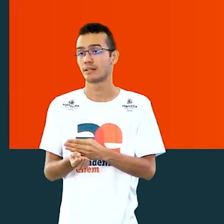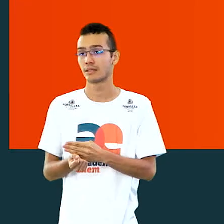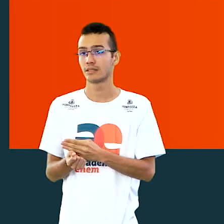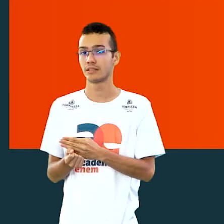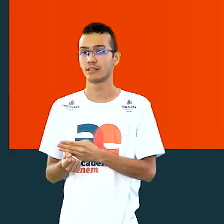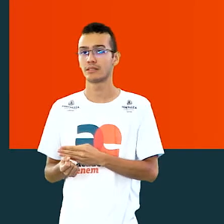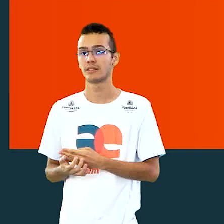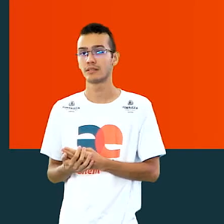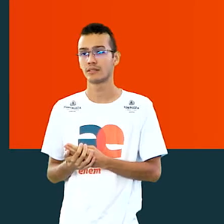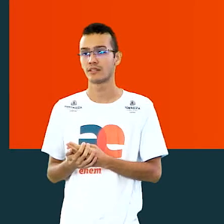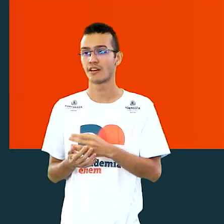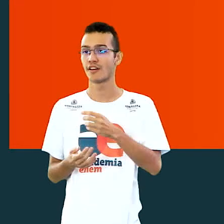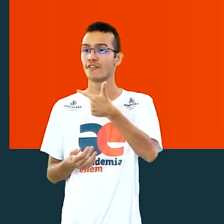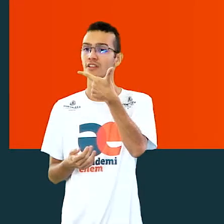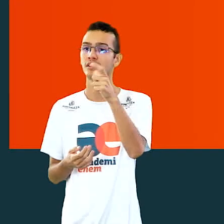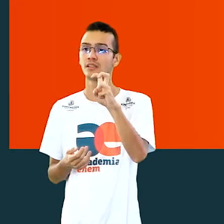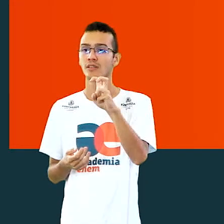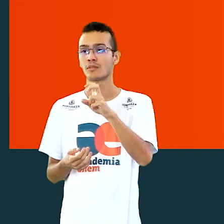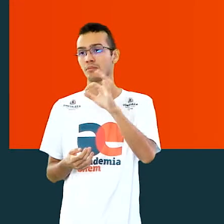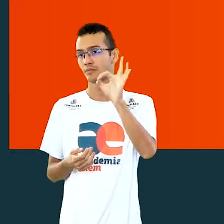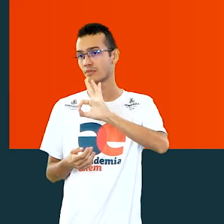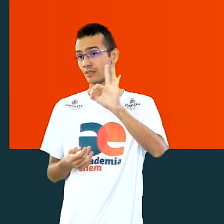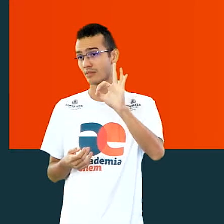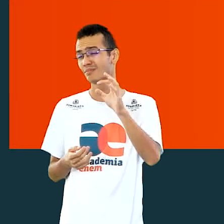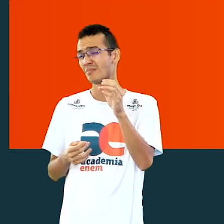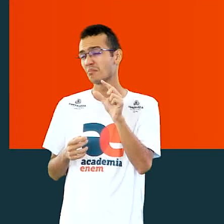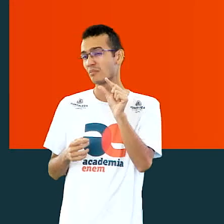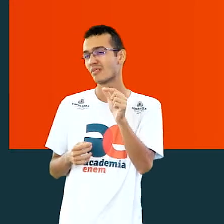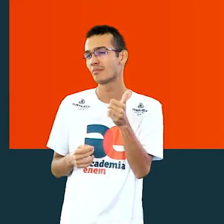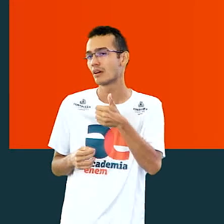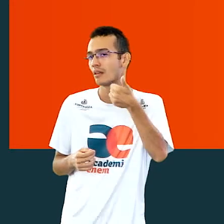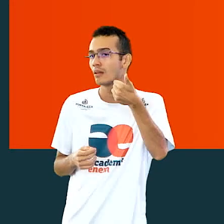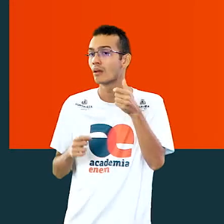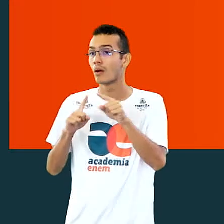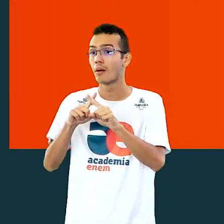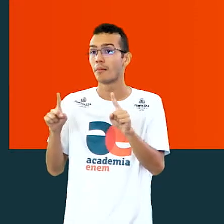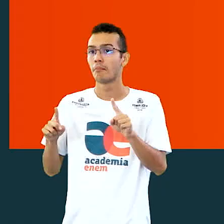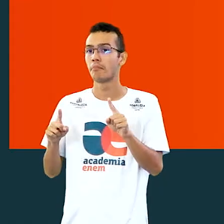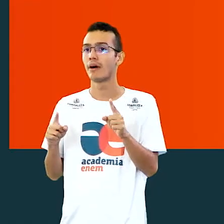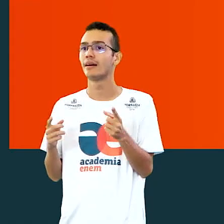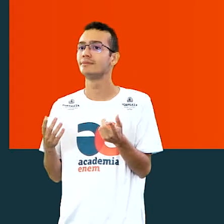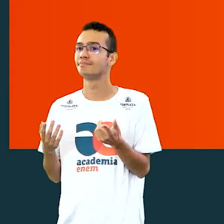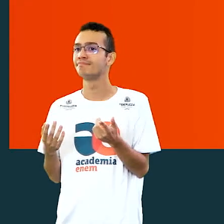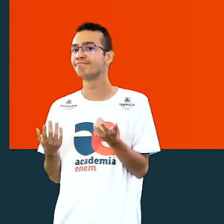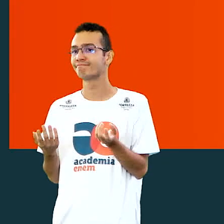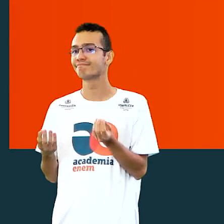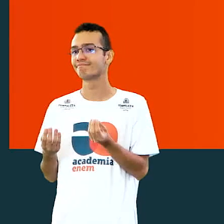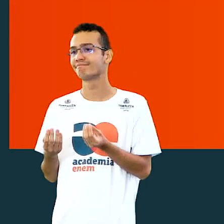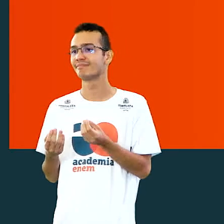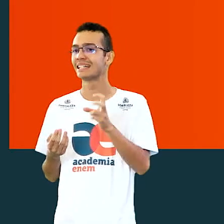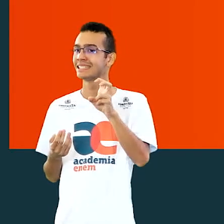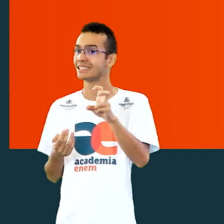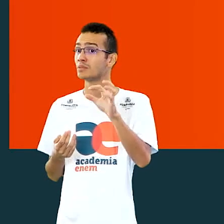ionizado? 25%. Já melhorou, né? Mais 3, 4, 5%, acho que não é uma coisa legal, é, pessoal? Não é